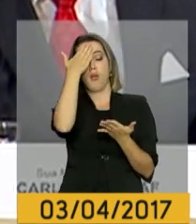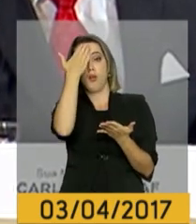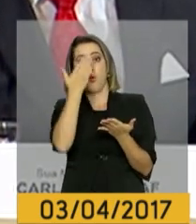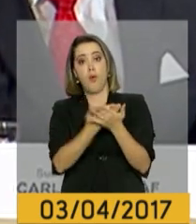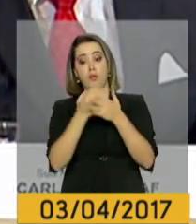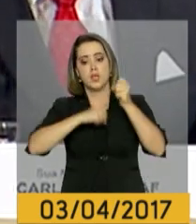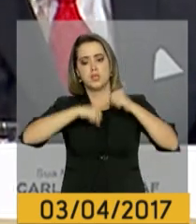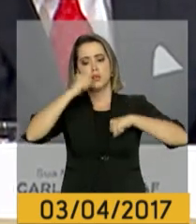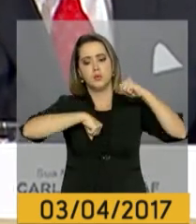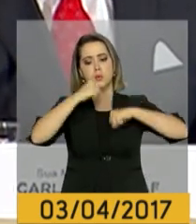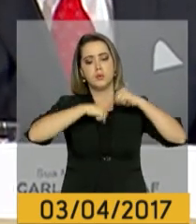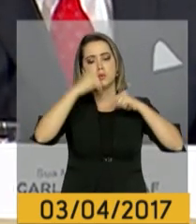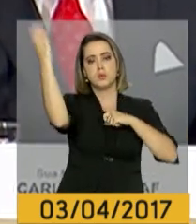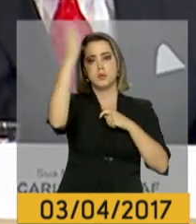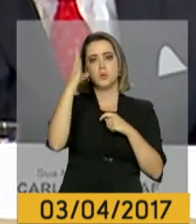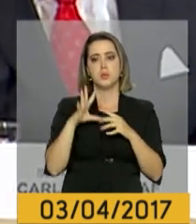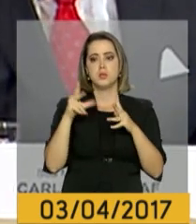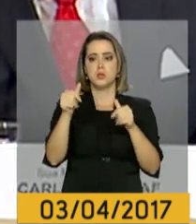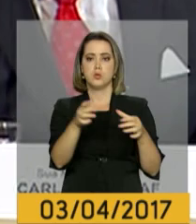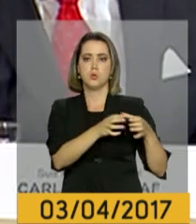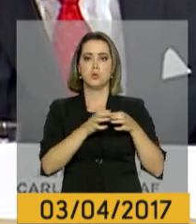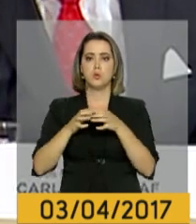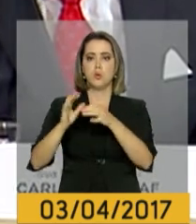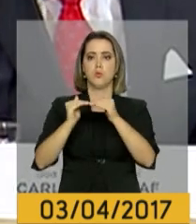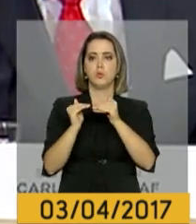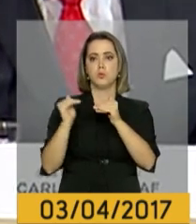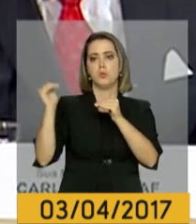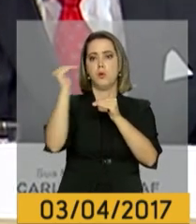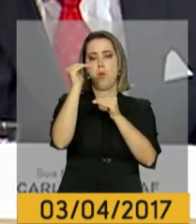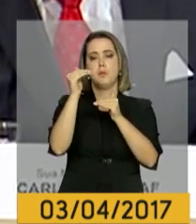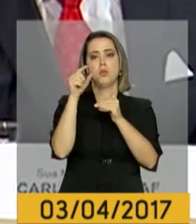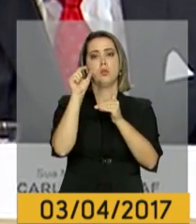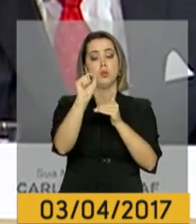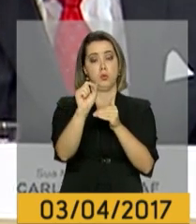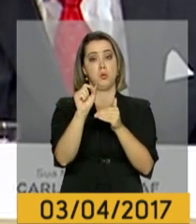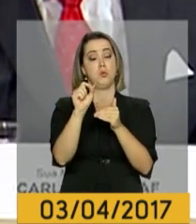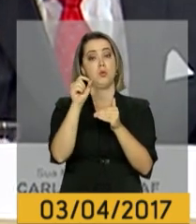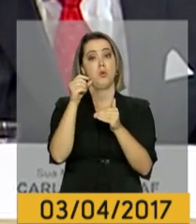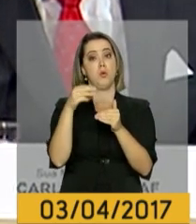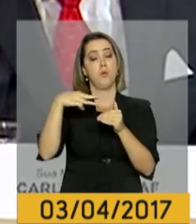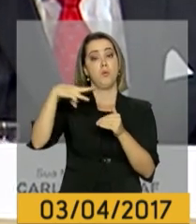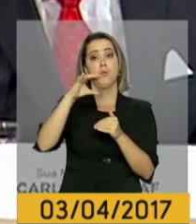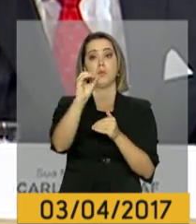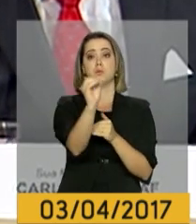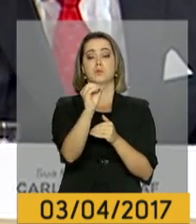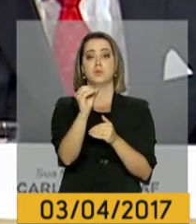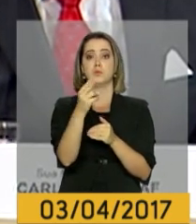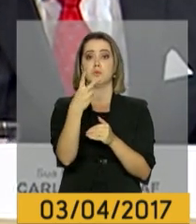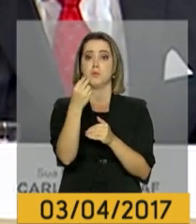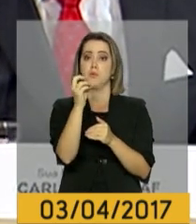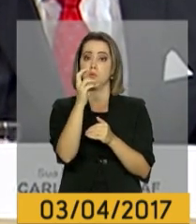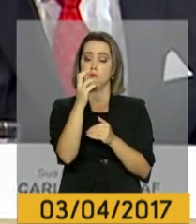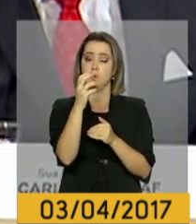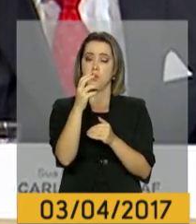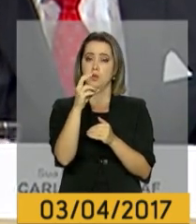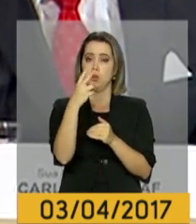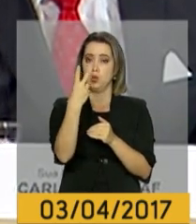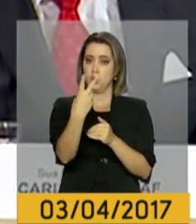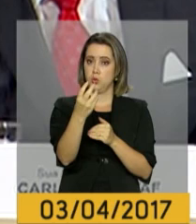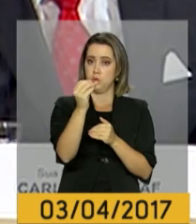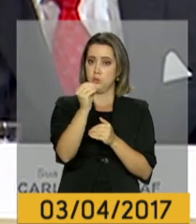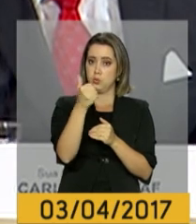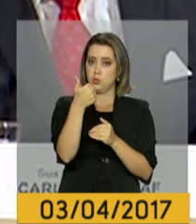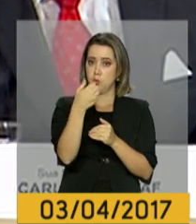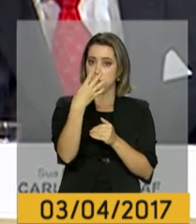da indústria brasileira, de todos os setores, aumentou substancialmente de março de 2014